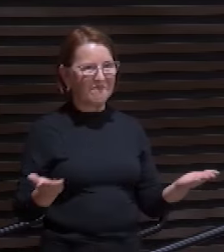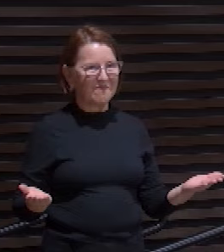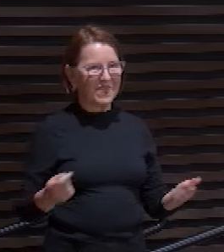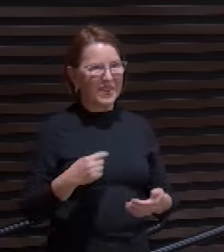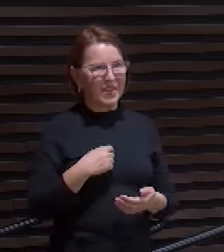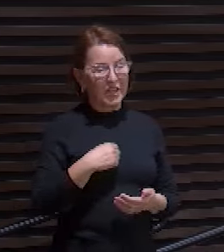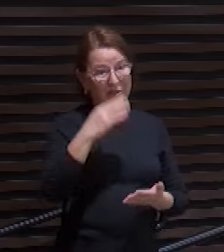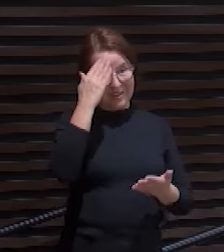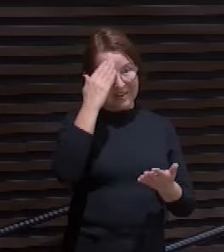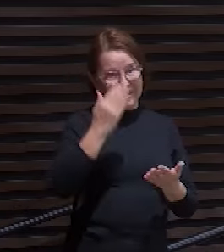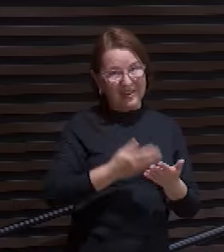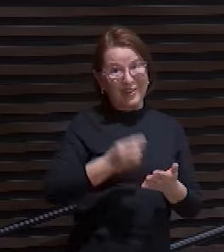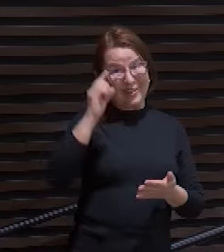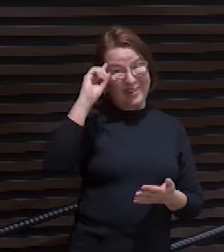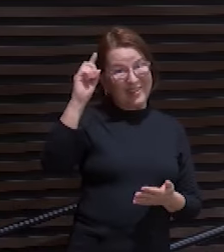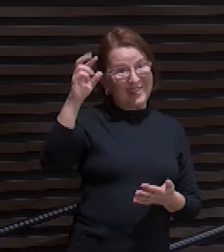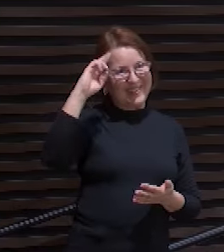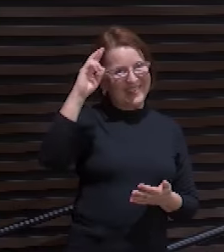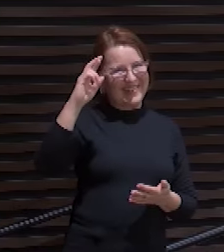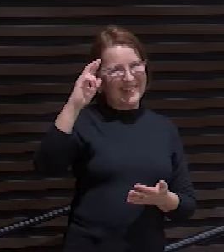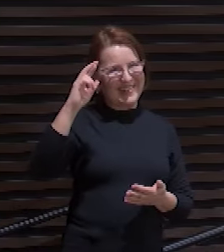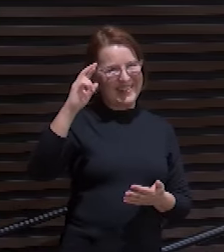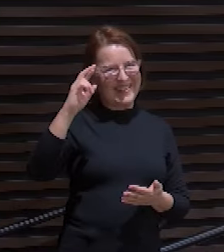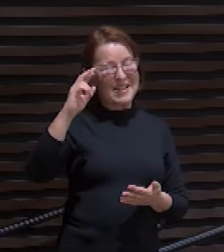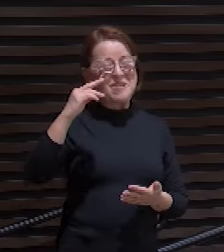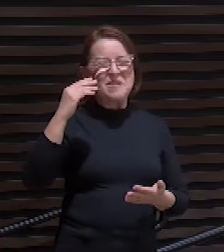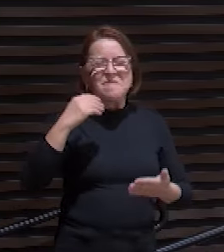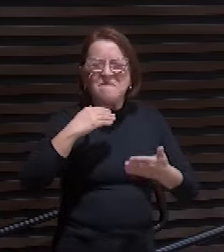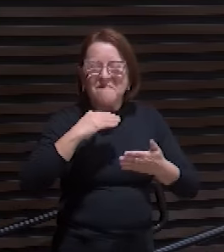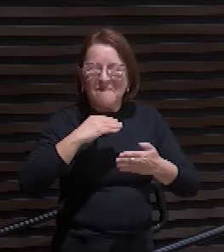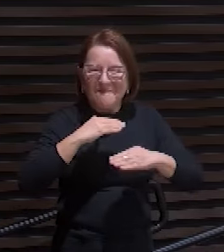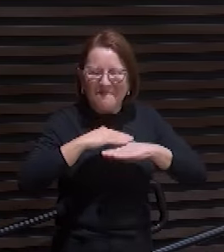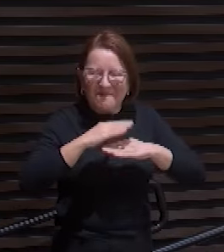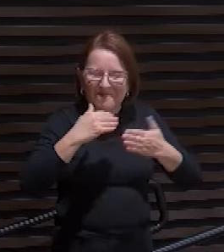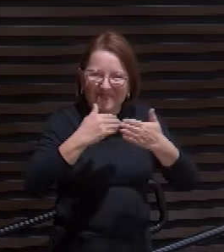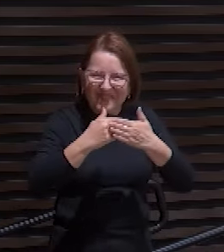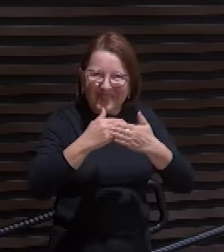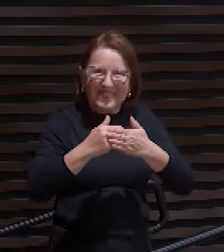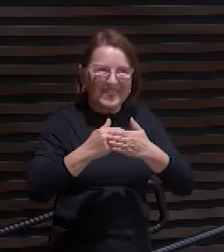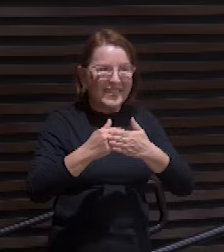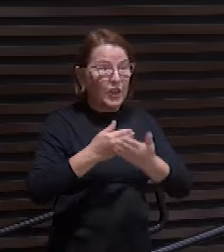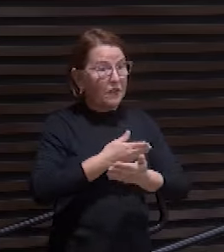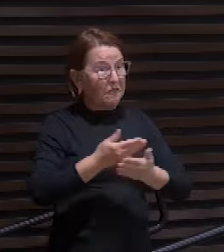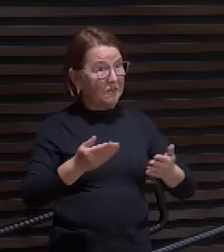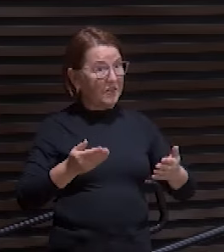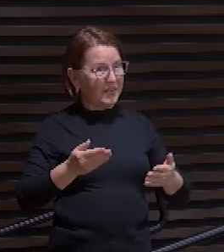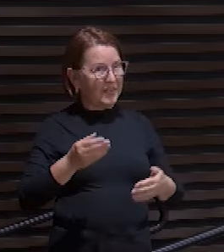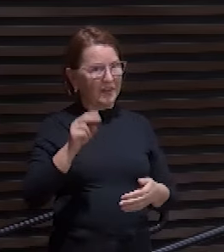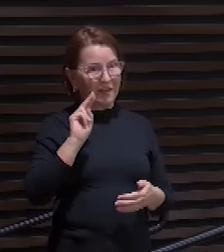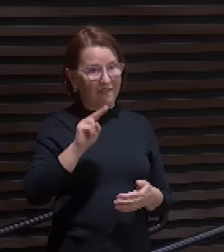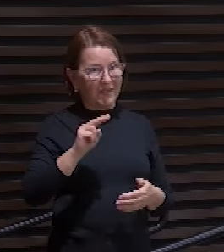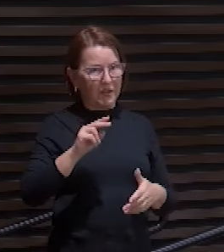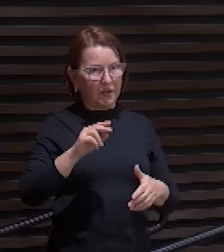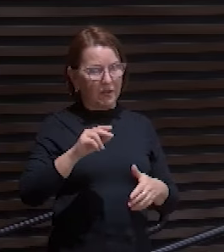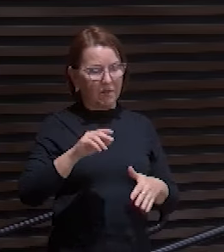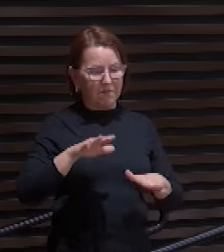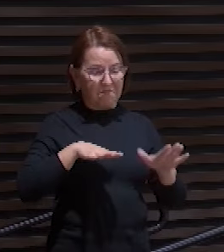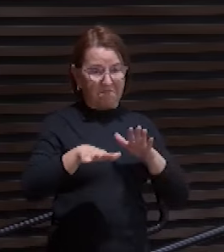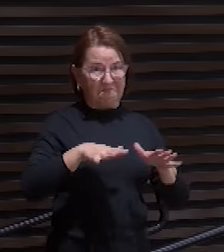do Senhor está cada dia mais próximo. Vocês viram o terremoto no Chile, quinta-feira